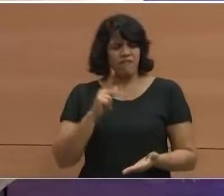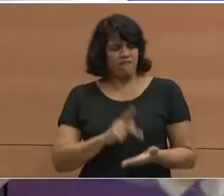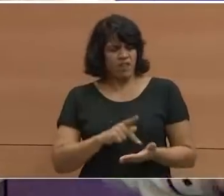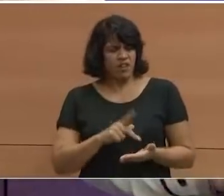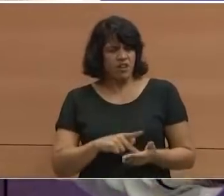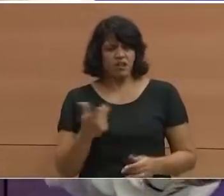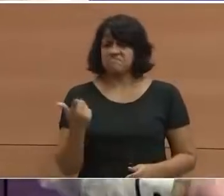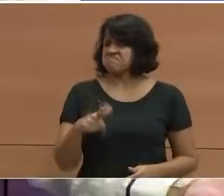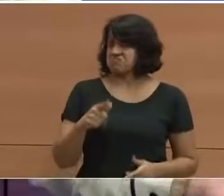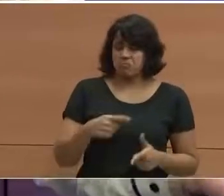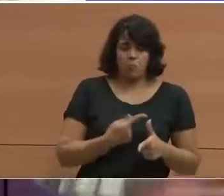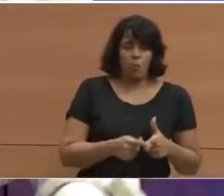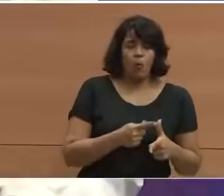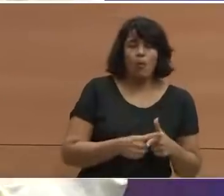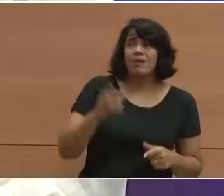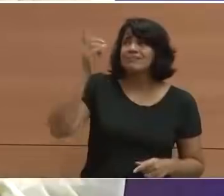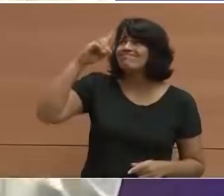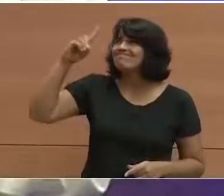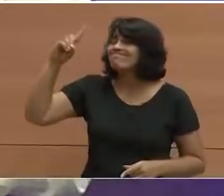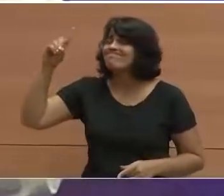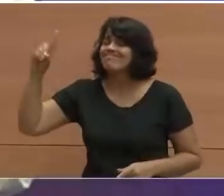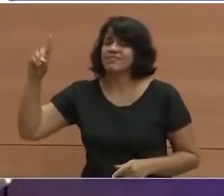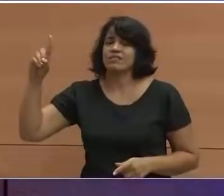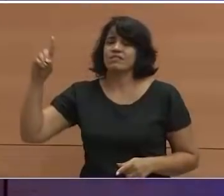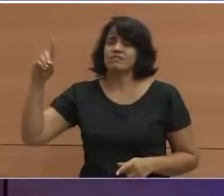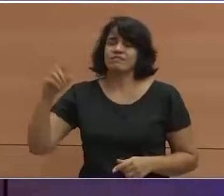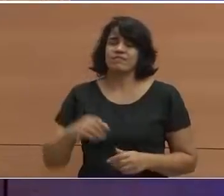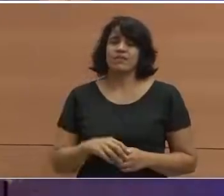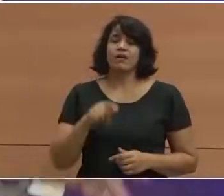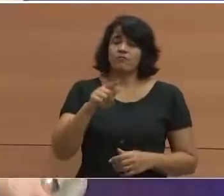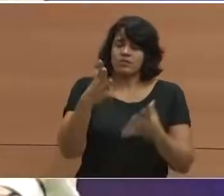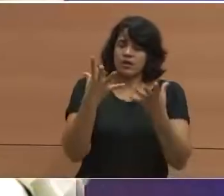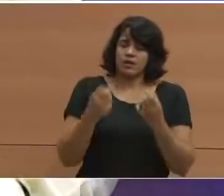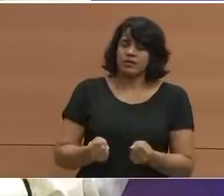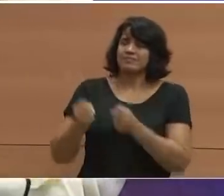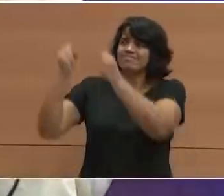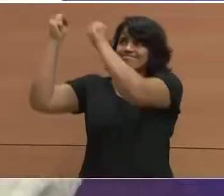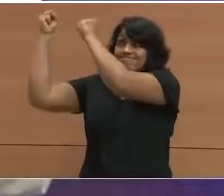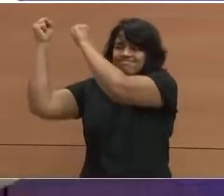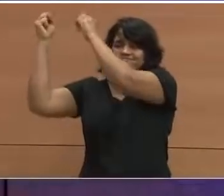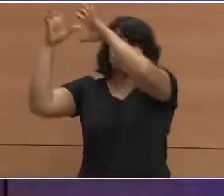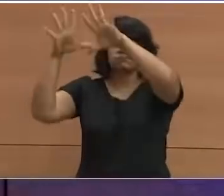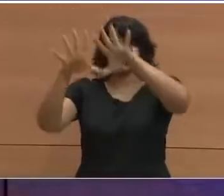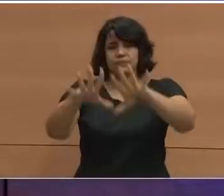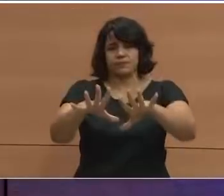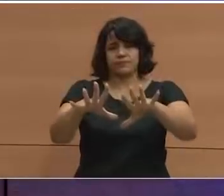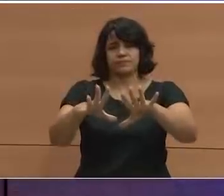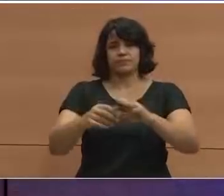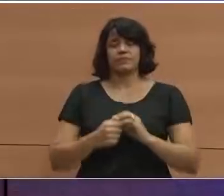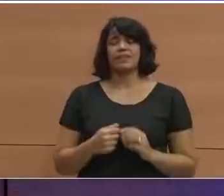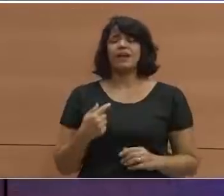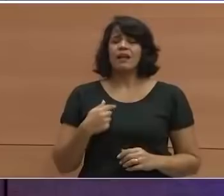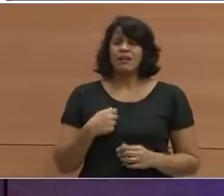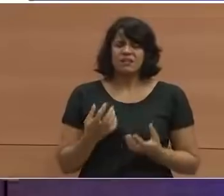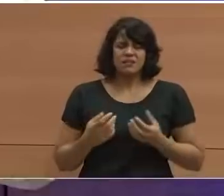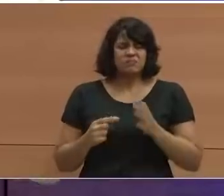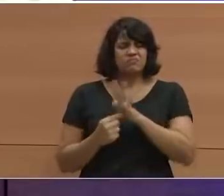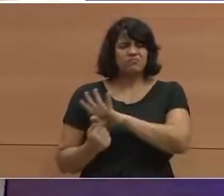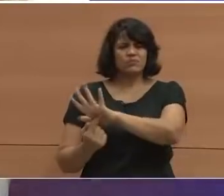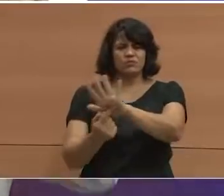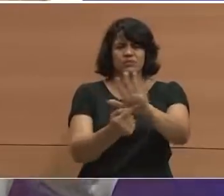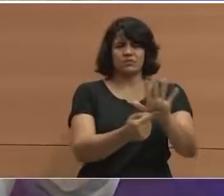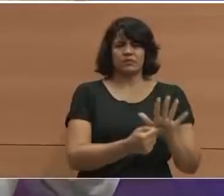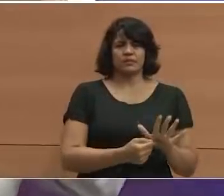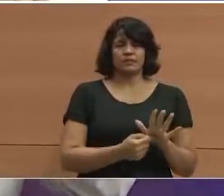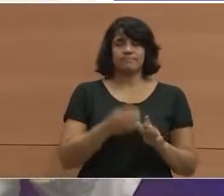receber bênção do Senhor. Tá? Bom, aí então quero mostrar para vocês, Deus usou grandemente esse